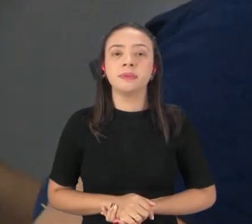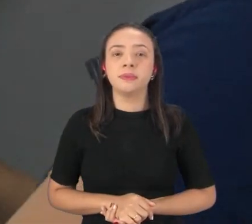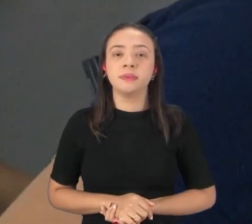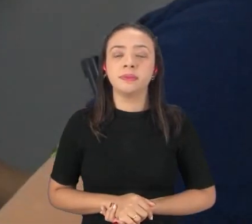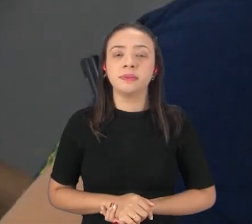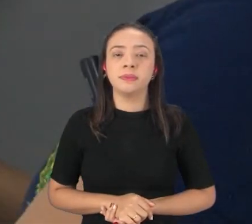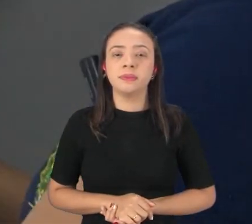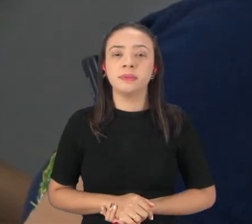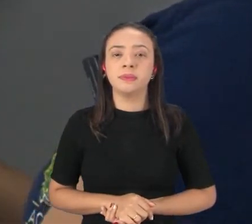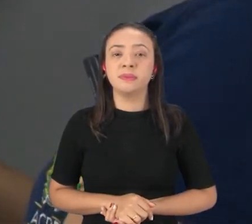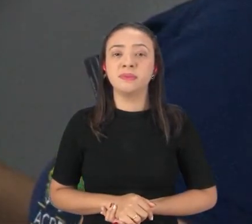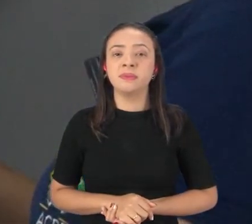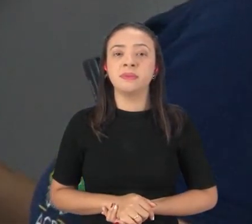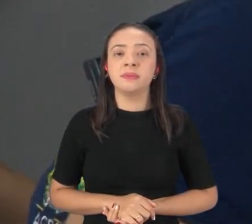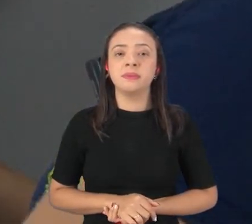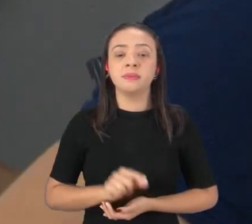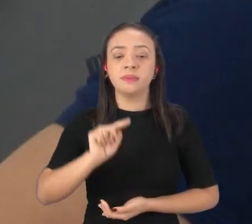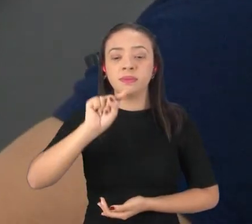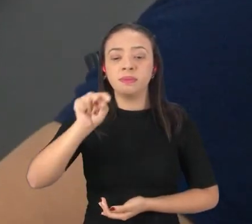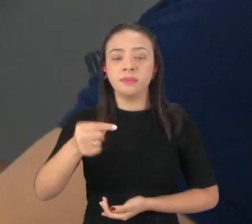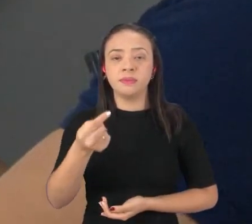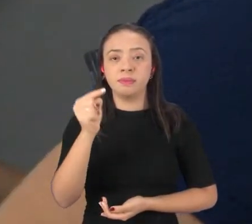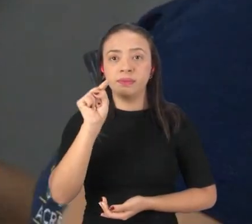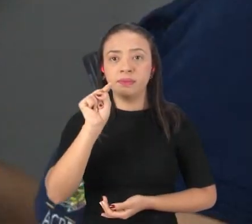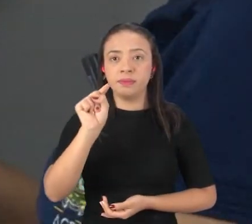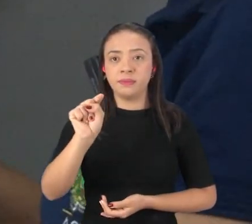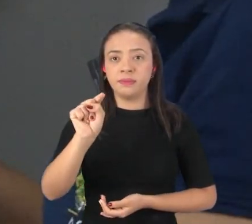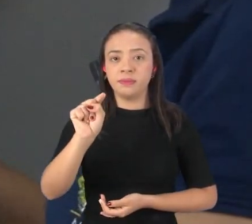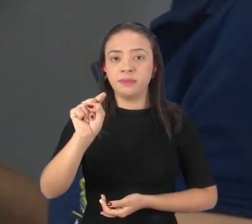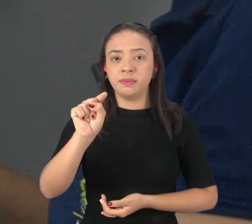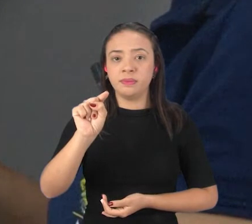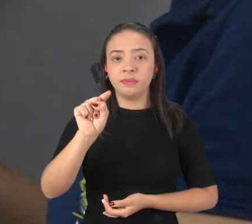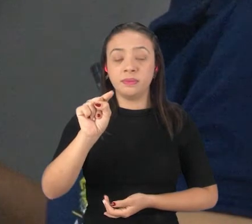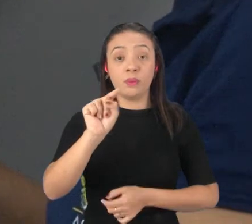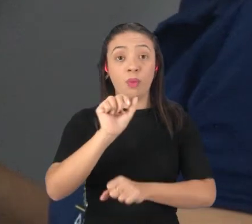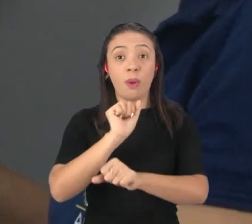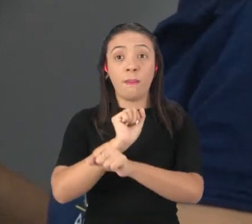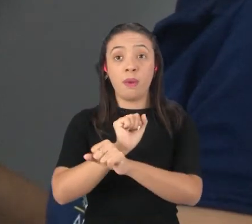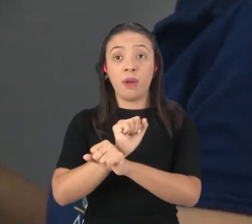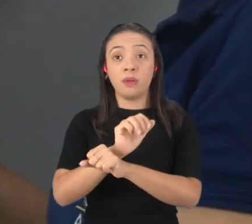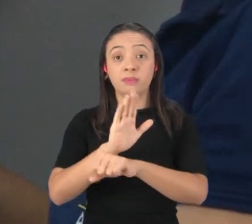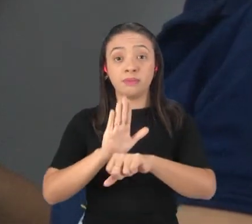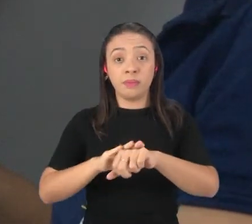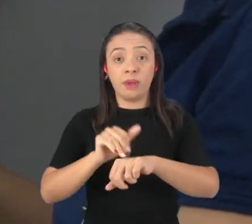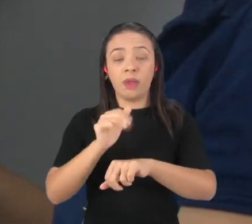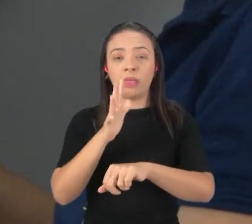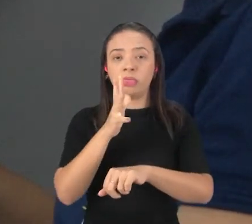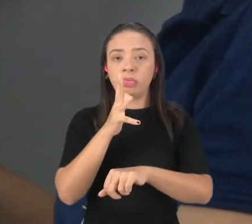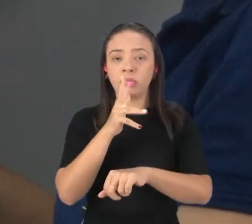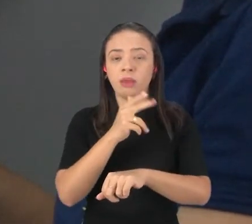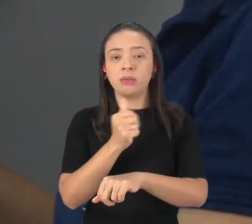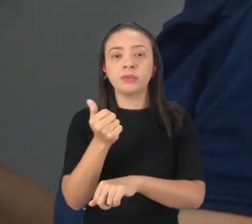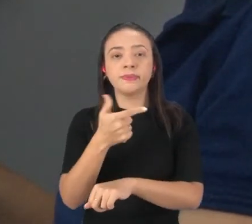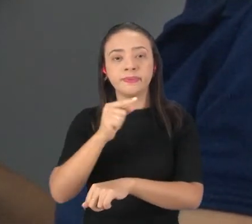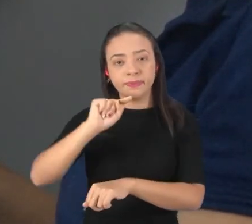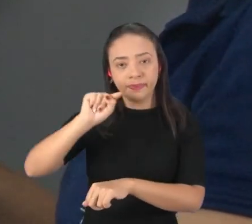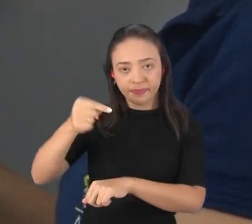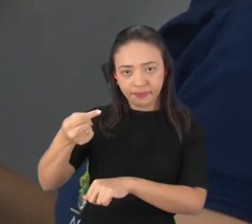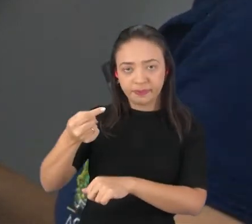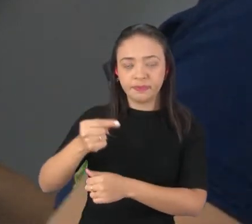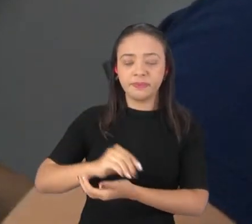ok? De uma ideia, ó. Ponto e vírgula. É uma pausa um pouco maior do que a vírgula,